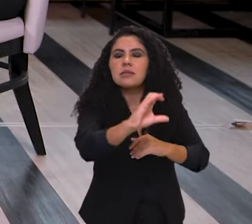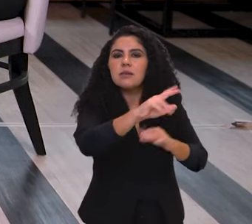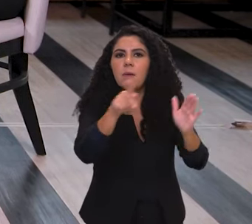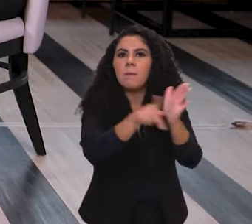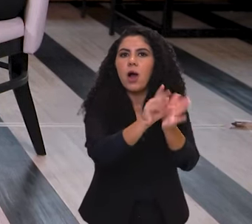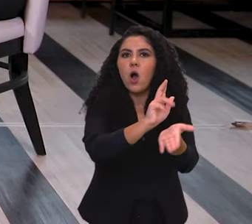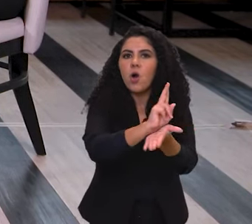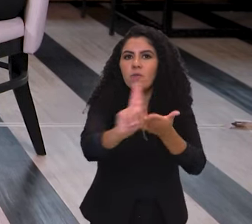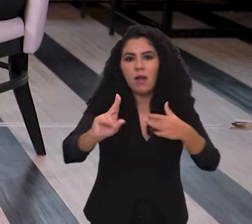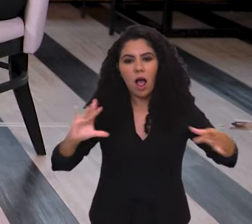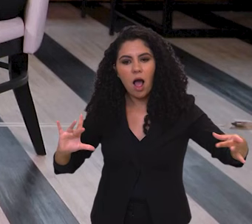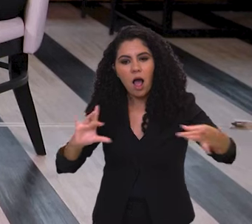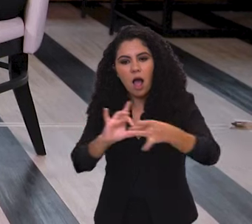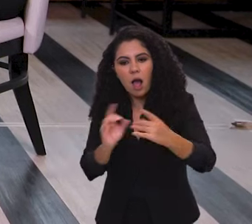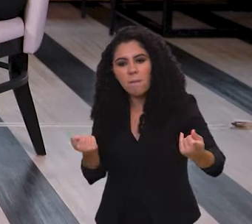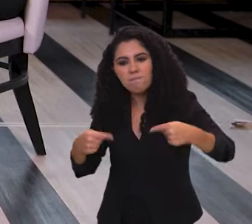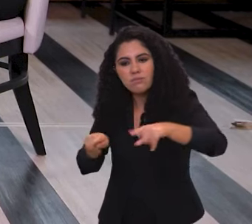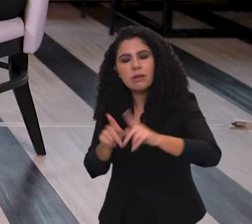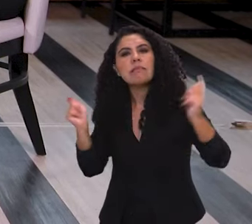dois. E isso